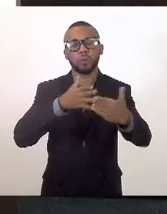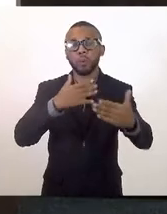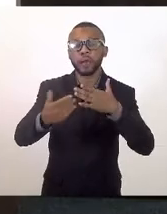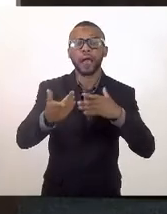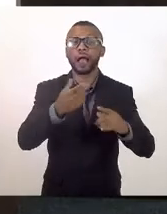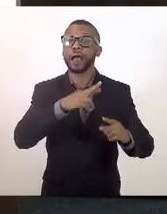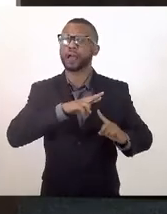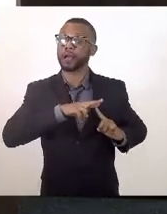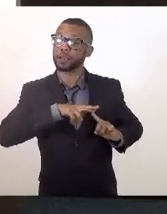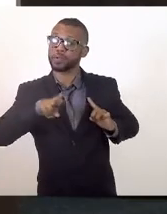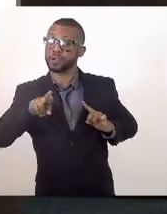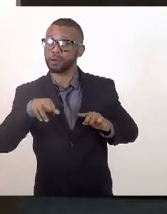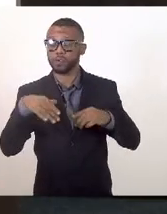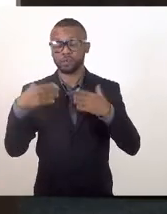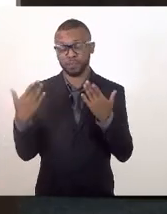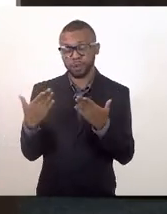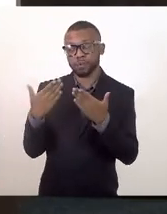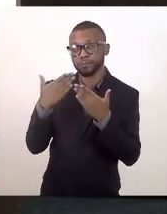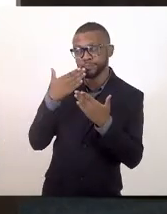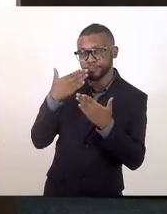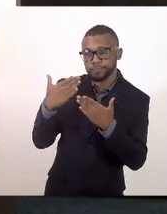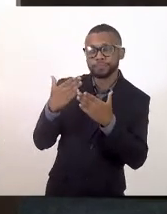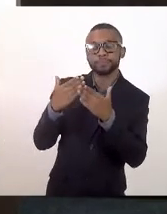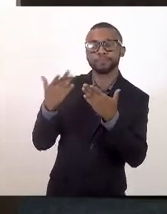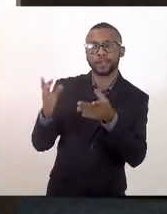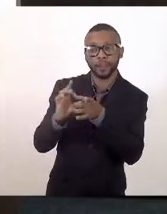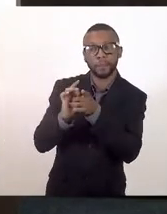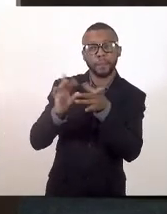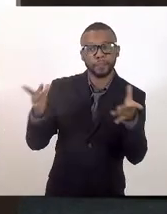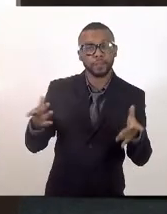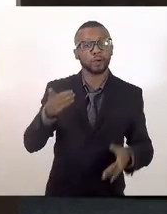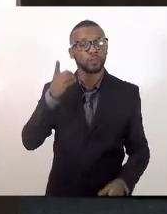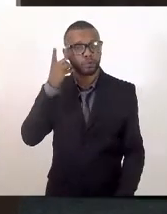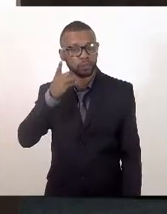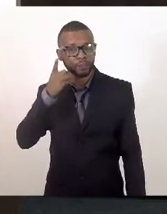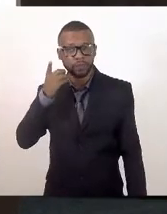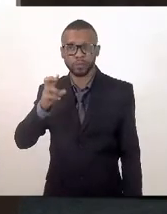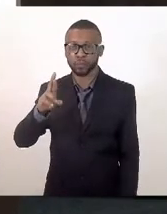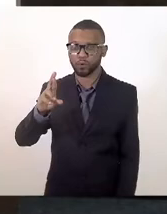presidente, com toda a permissão do Rodrigo,